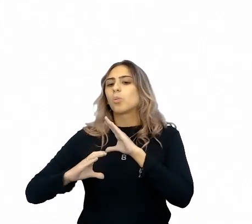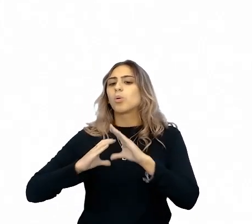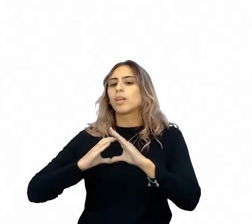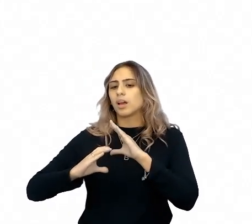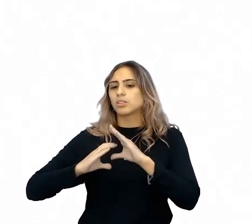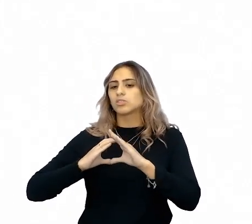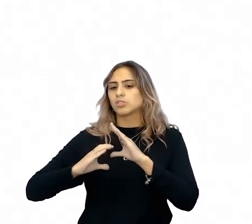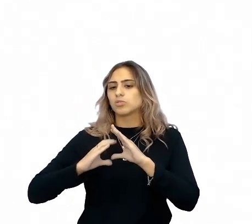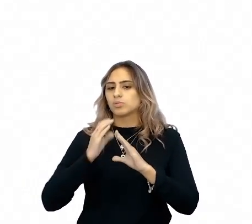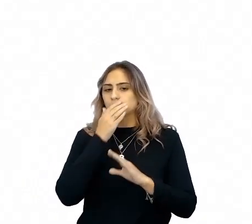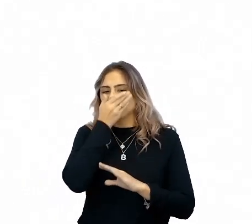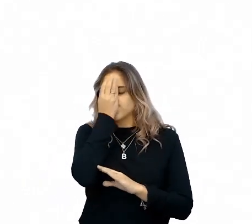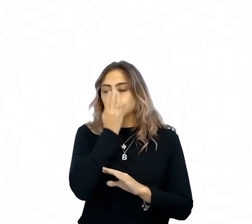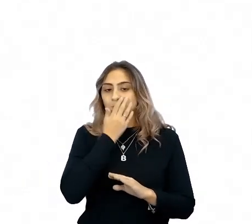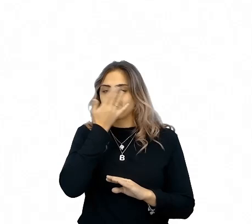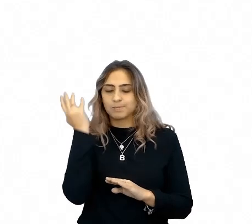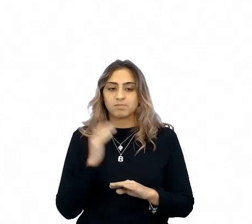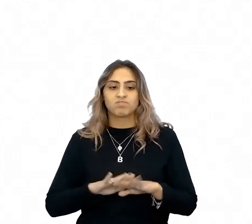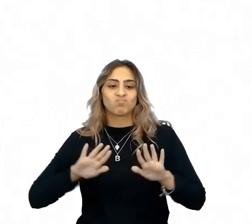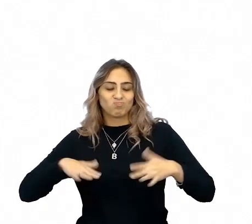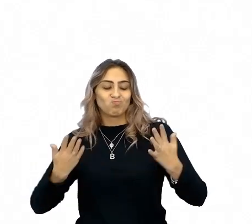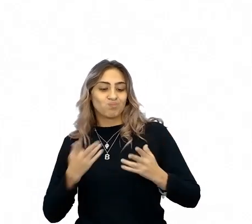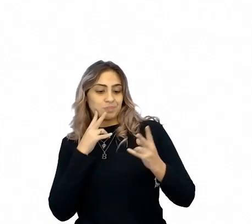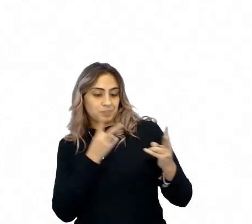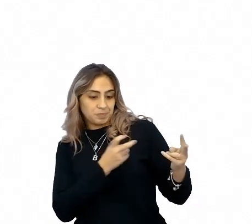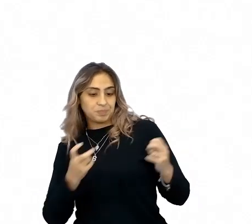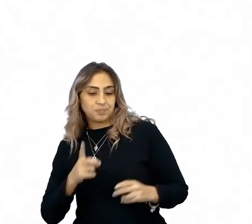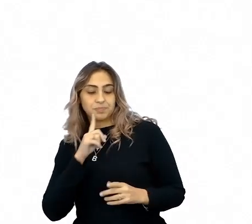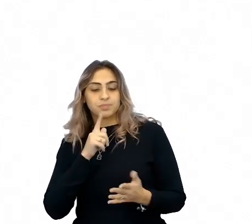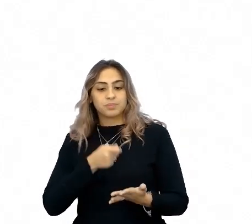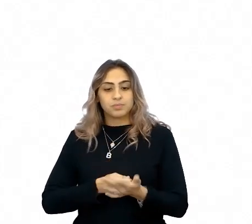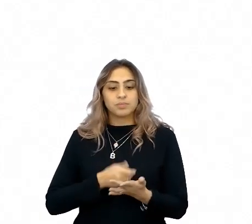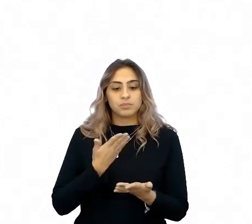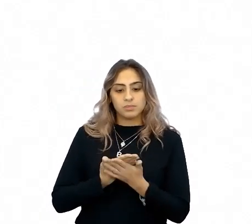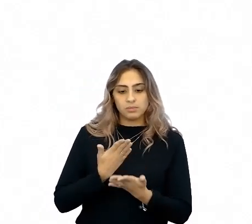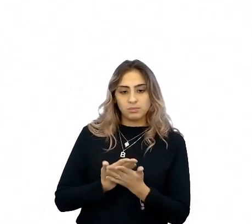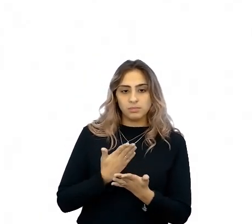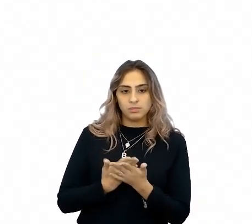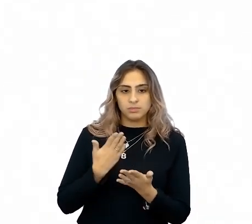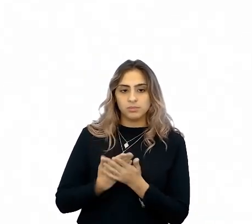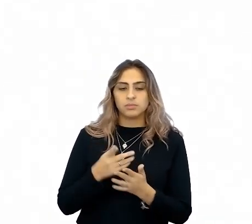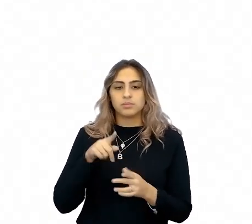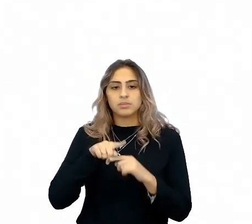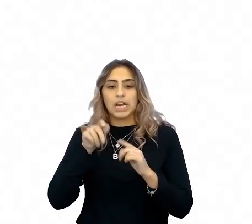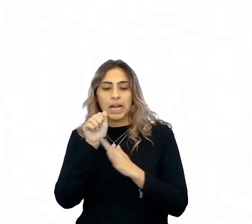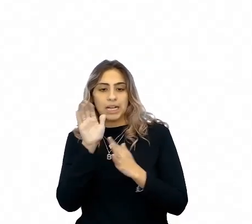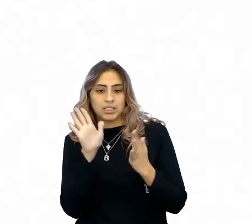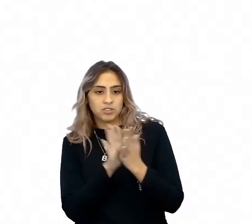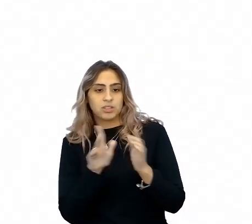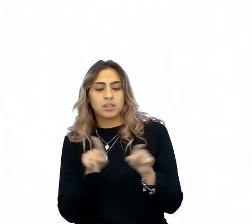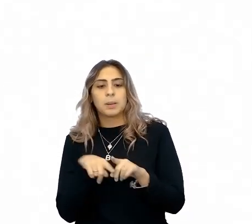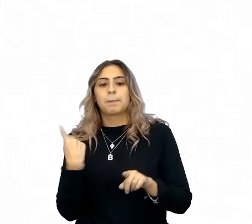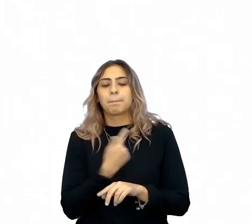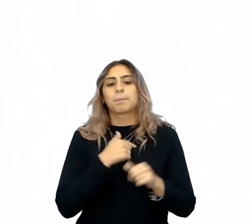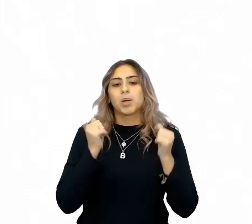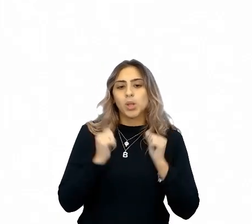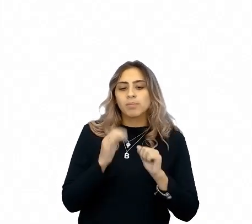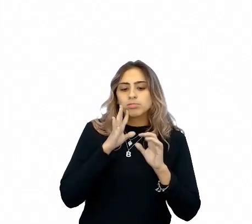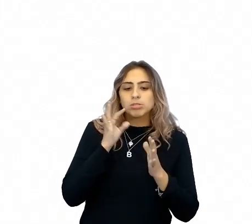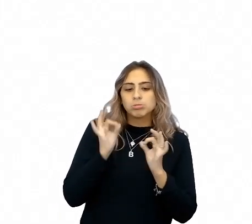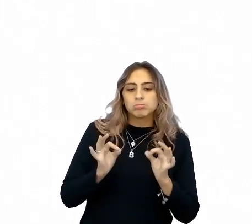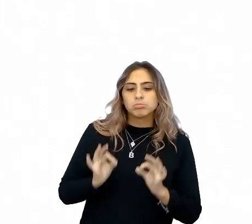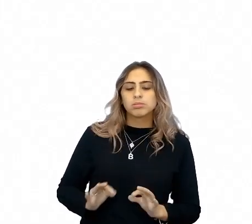comunicativo. Então, considerando a descrição das aulas e das atividades, podemos afirmar